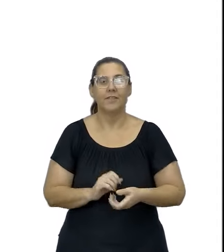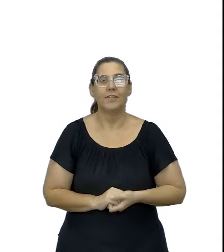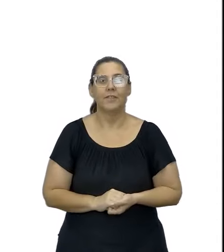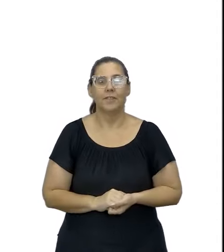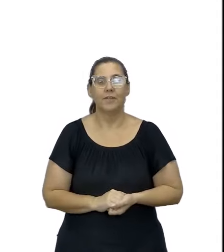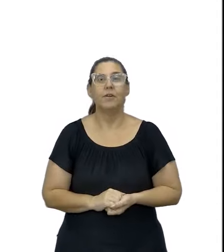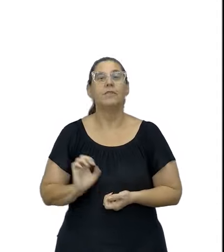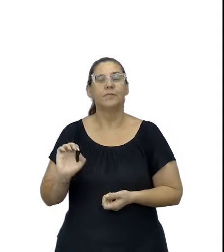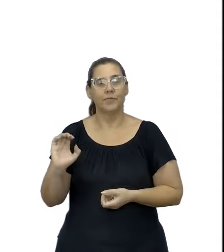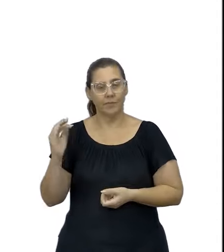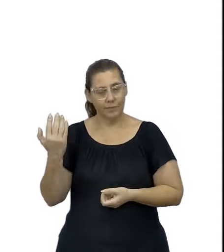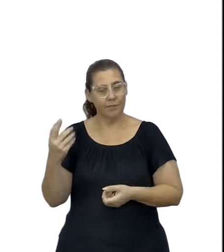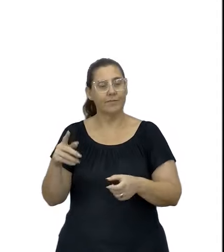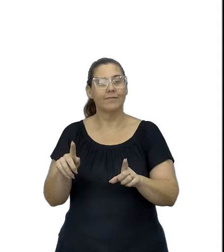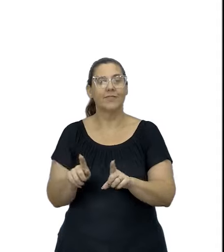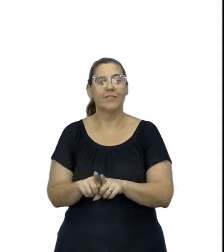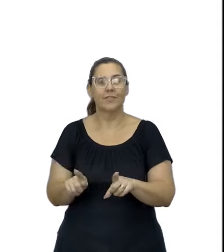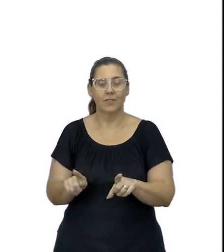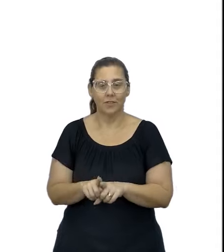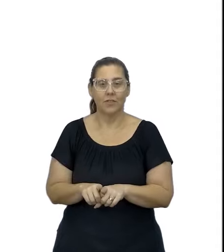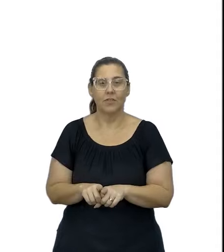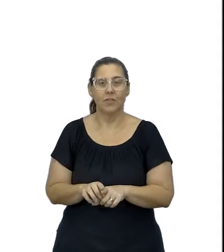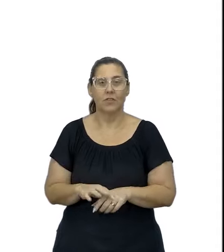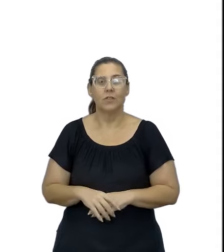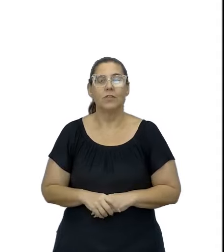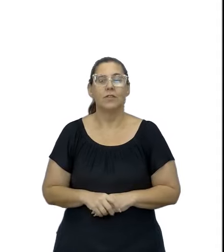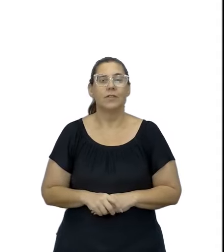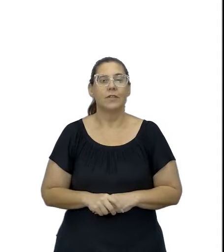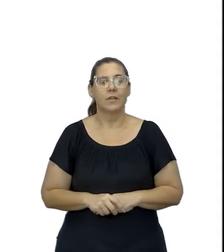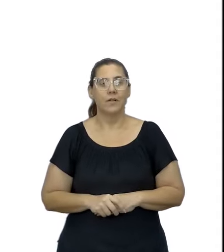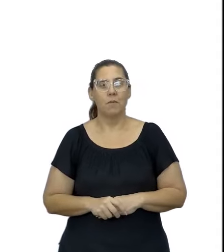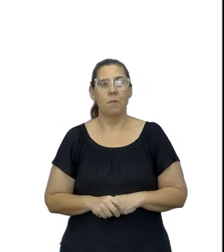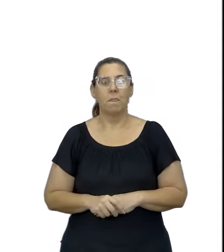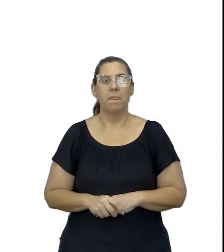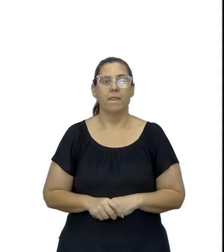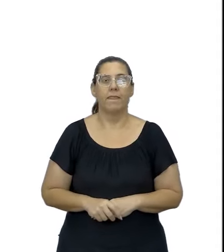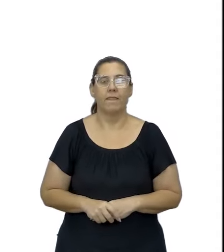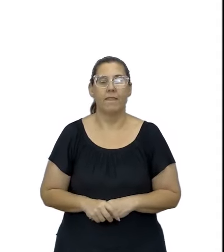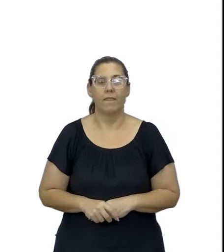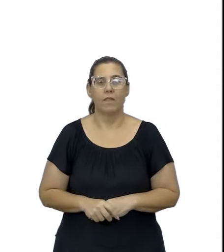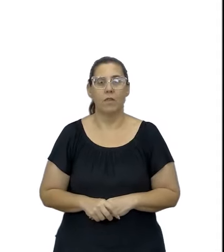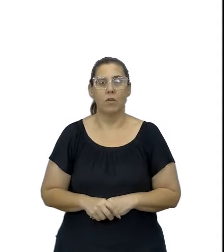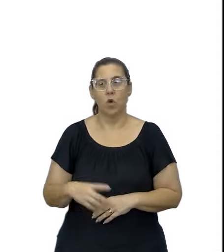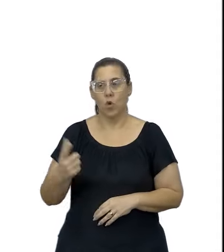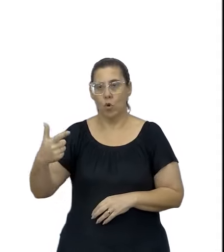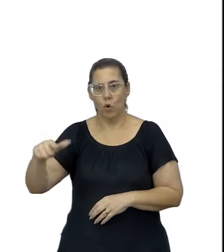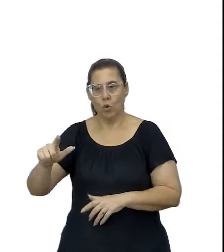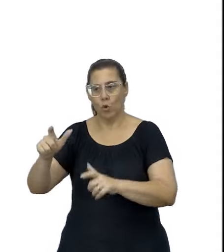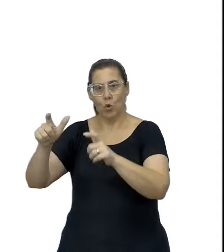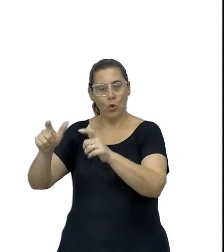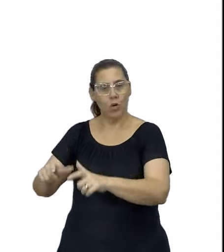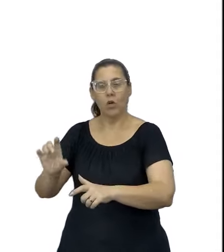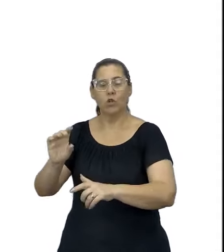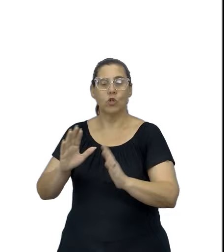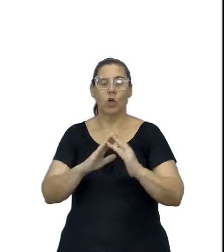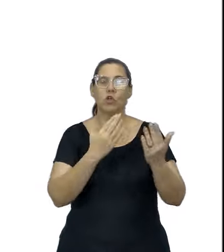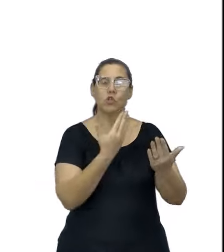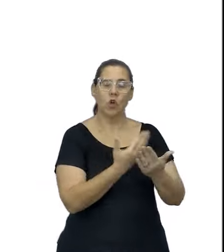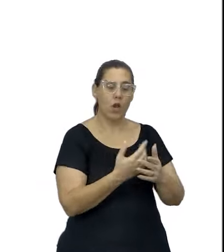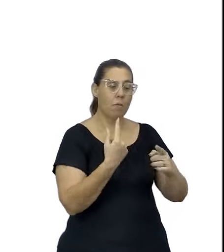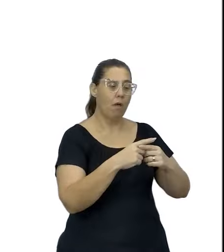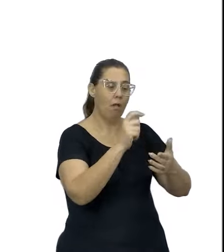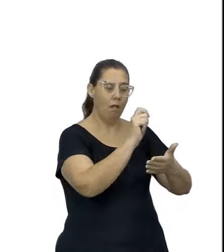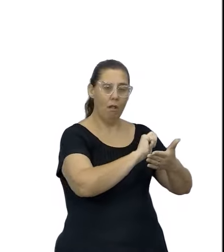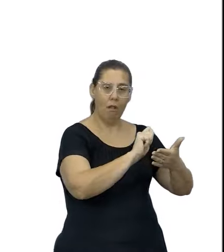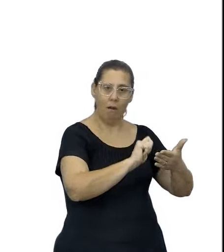E ocorre, né, mais aderente do que ocorre aí fora dos muros da escola, em que ele lê para escrever